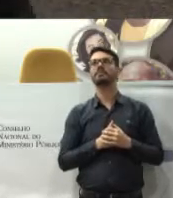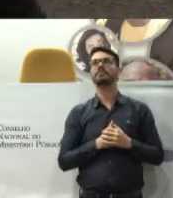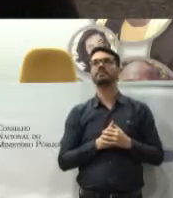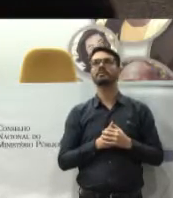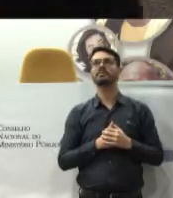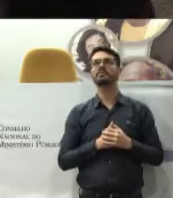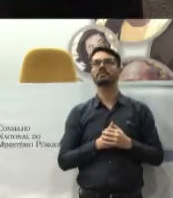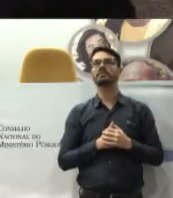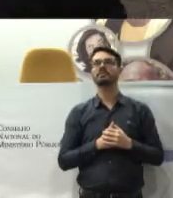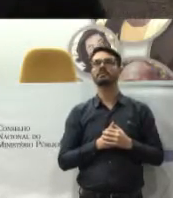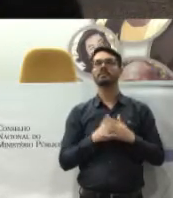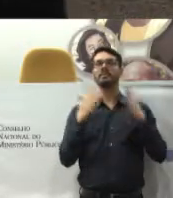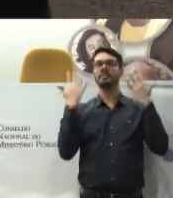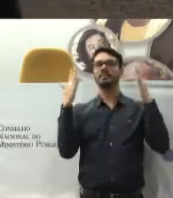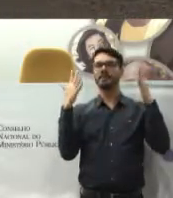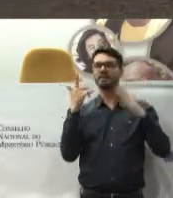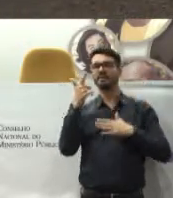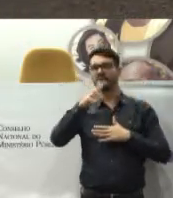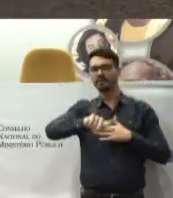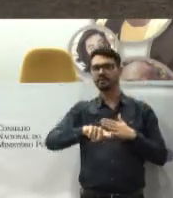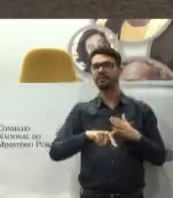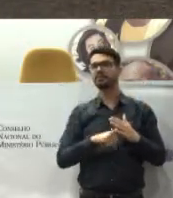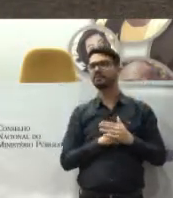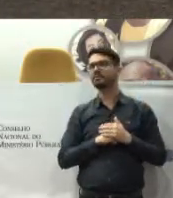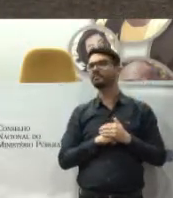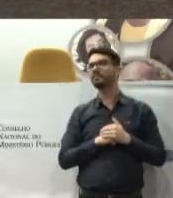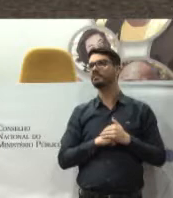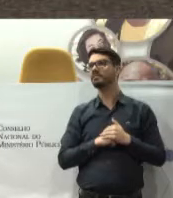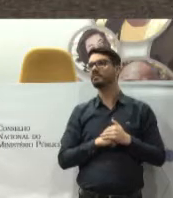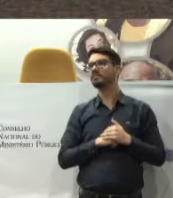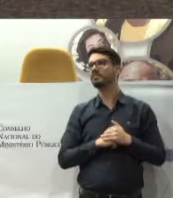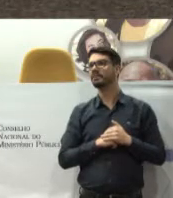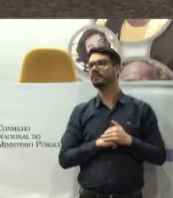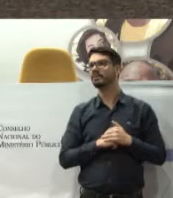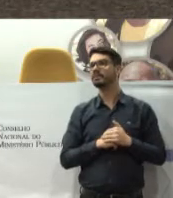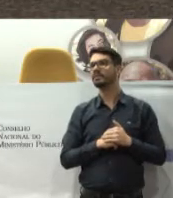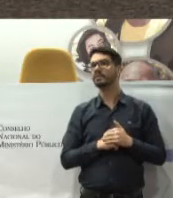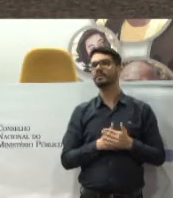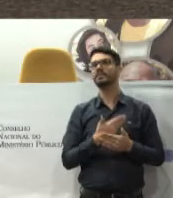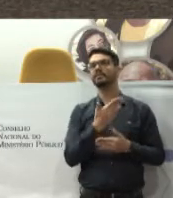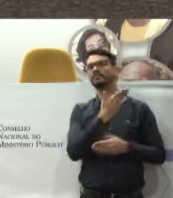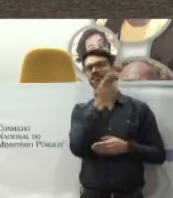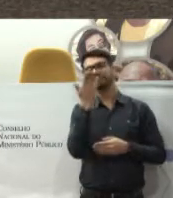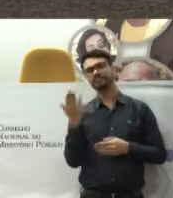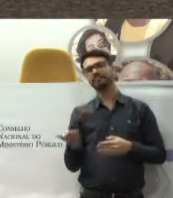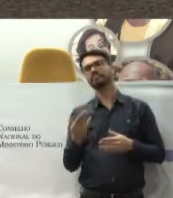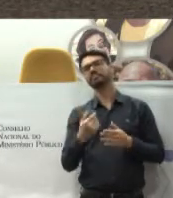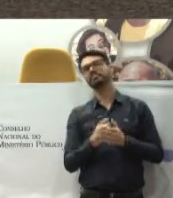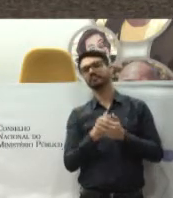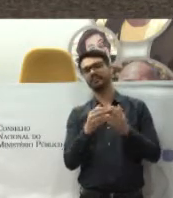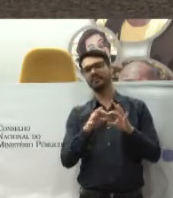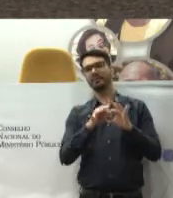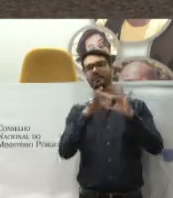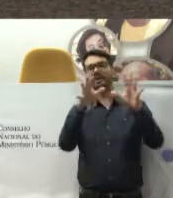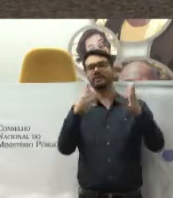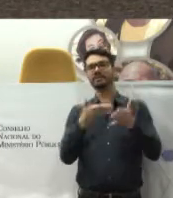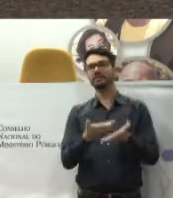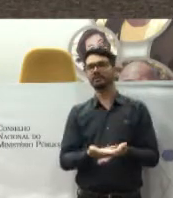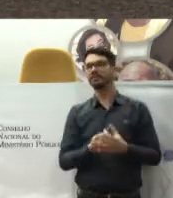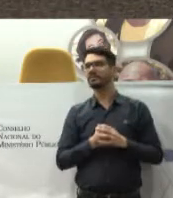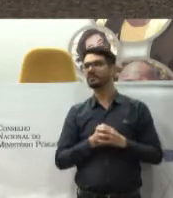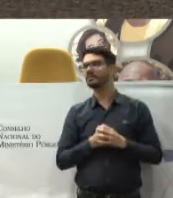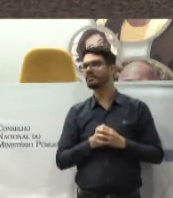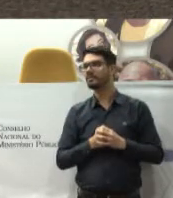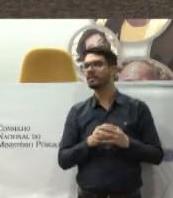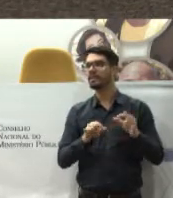e parabéns novamente ao conselheiro Luiz Fernando Bandeira por isso. Então, passo a palavra a você e fique à vontade. E